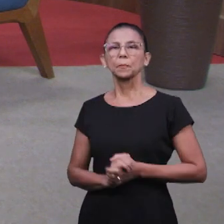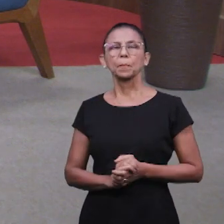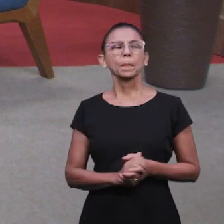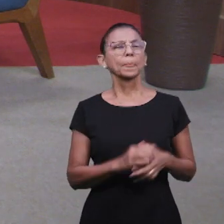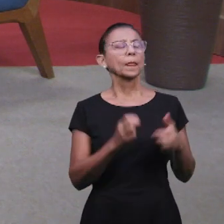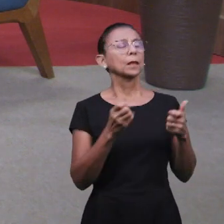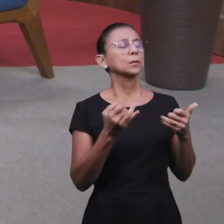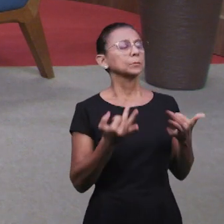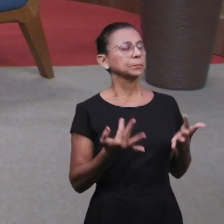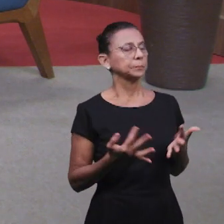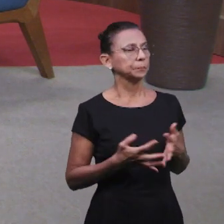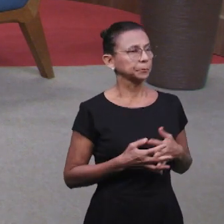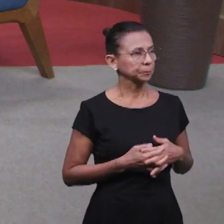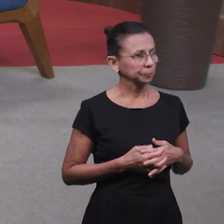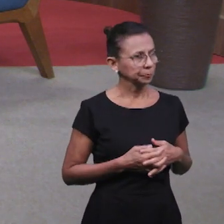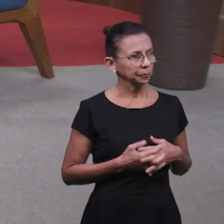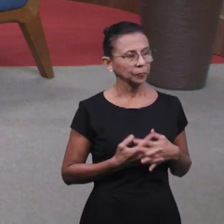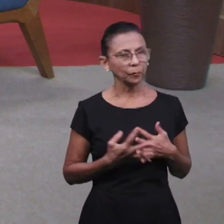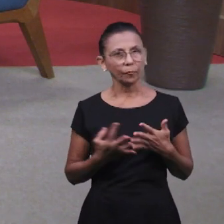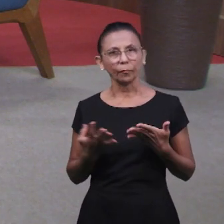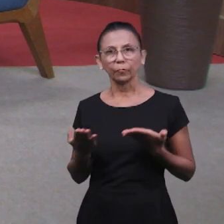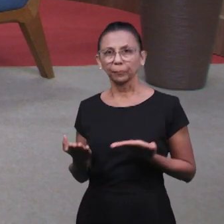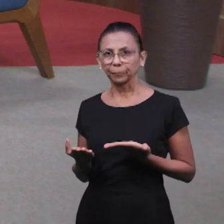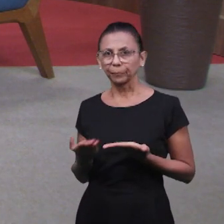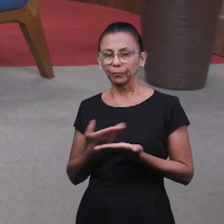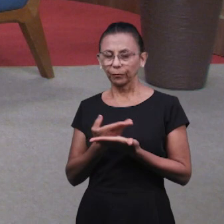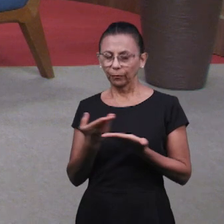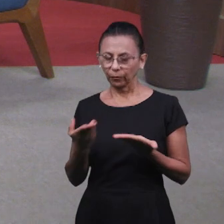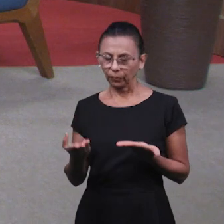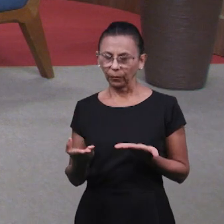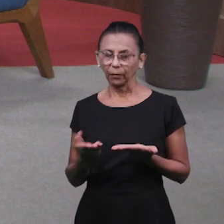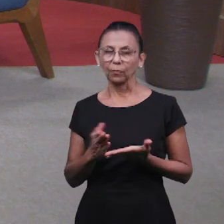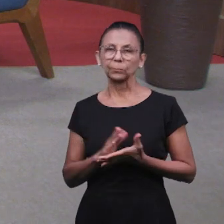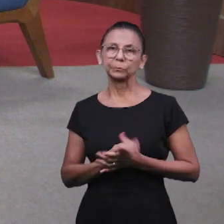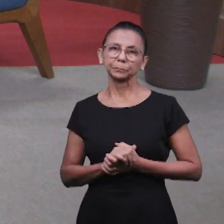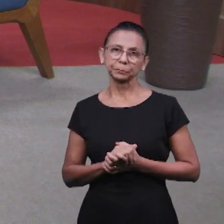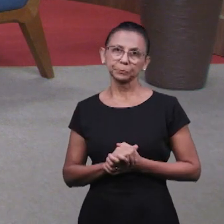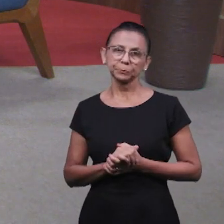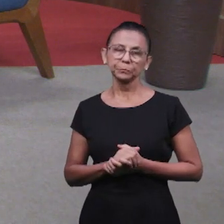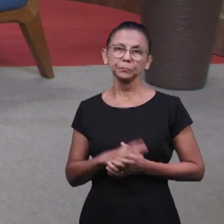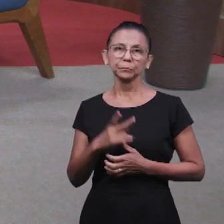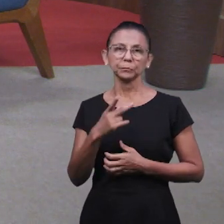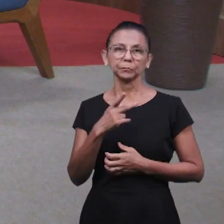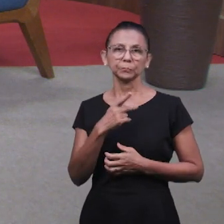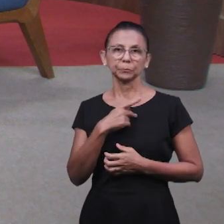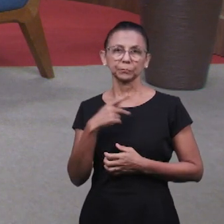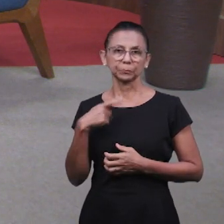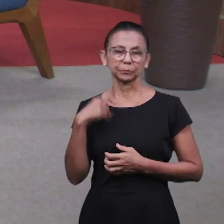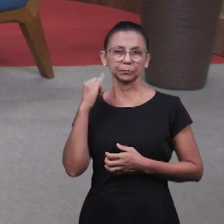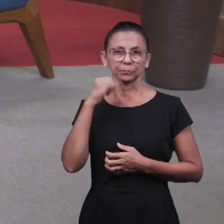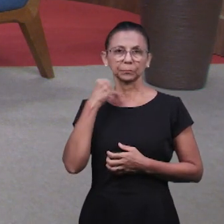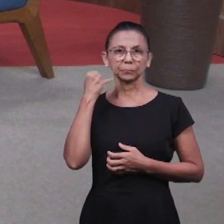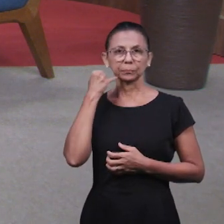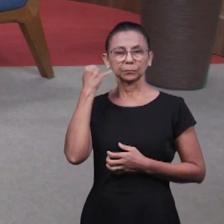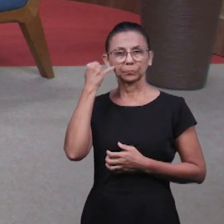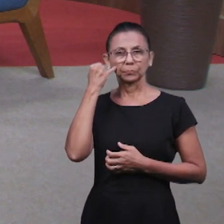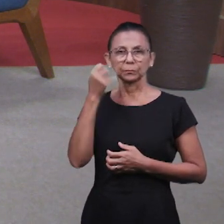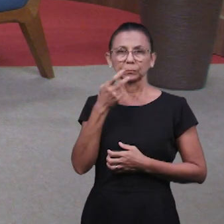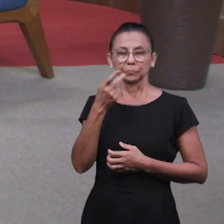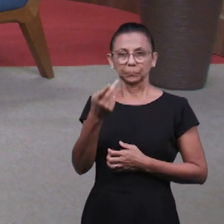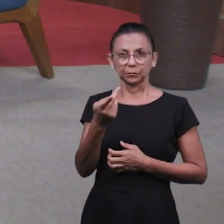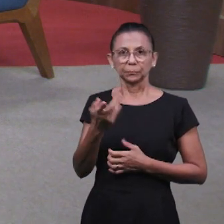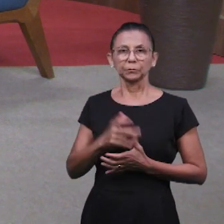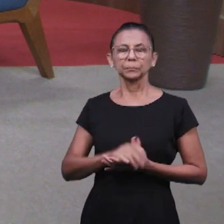pode fazer sobre esse assunto? Bem, queridos, como o pastor Josias já mencionou